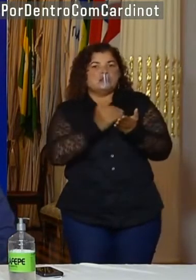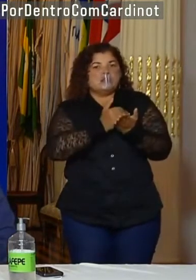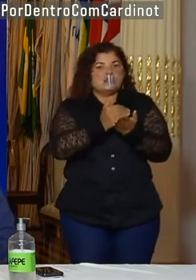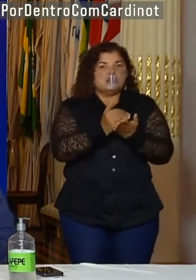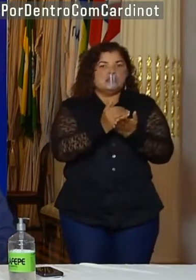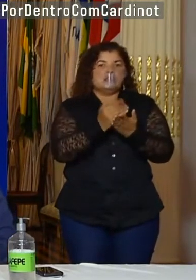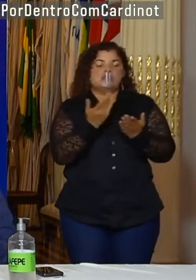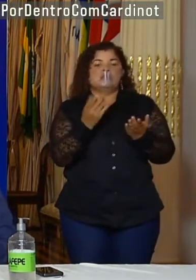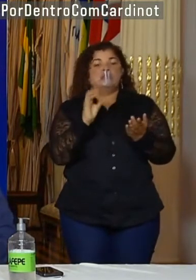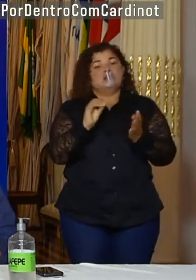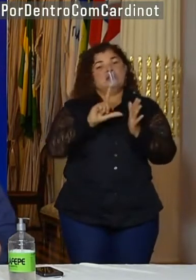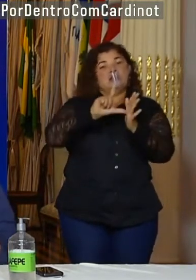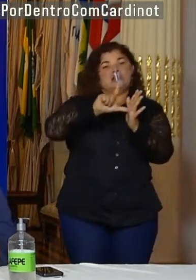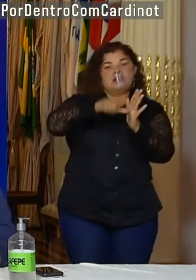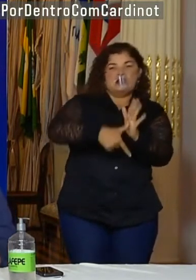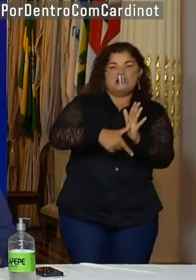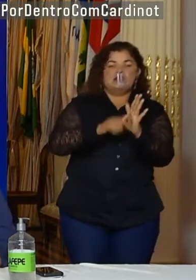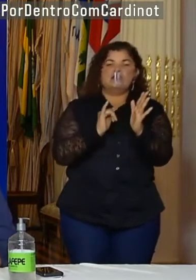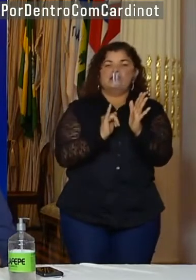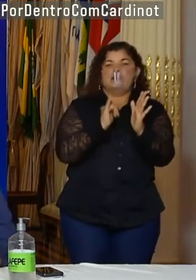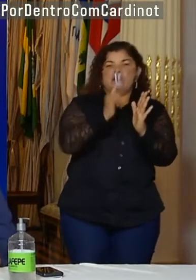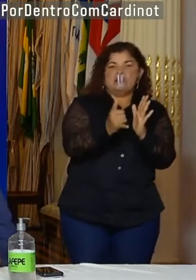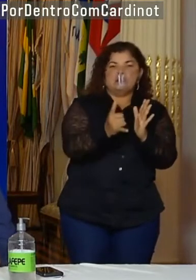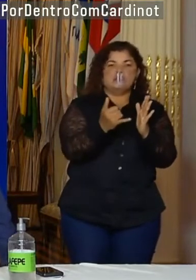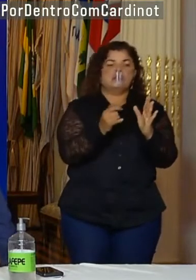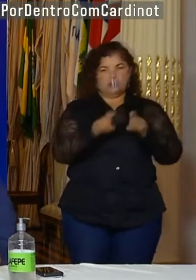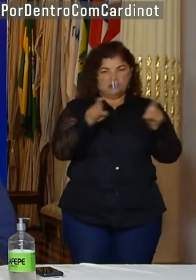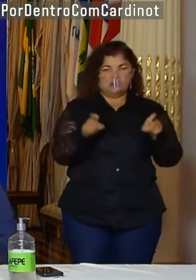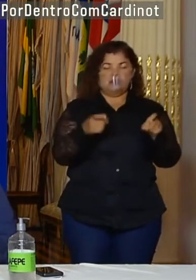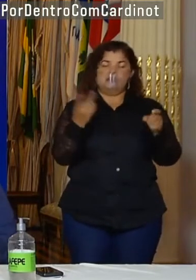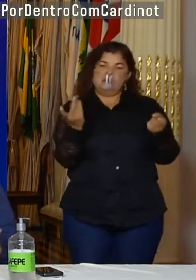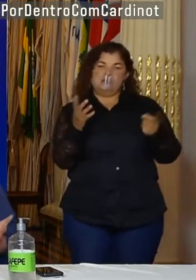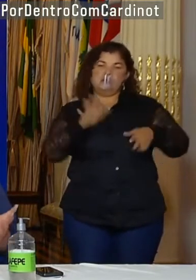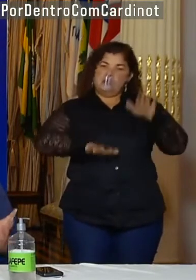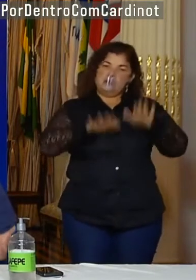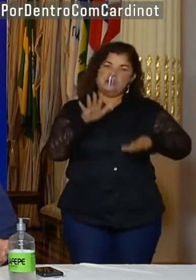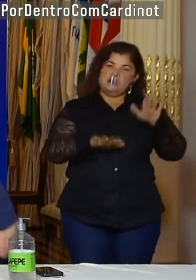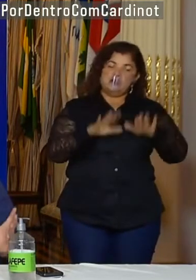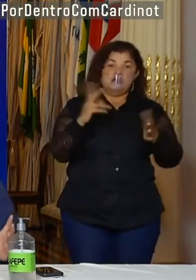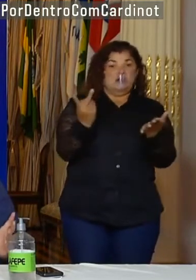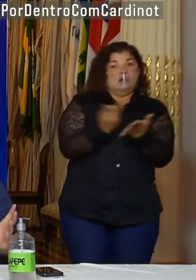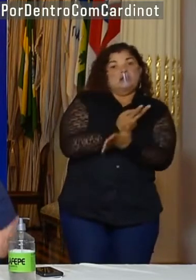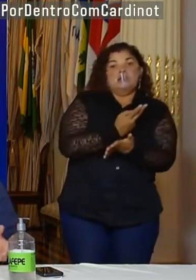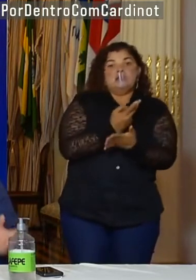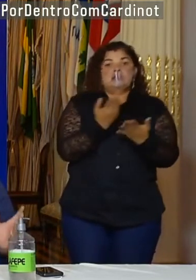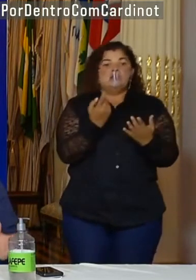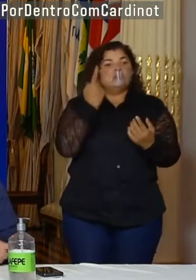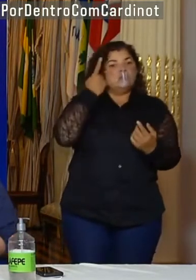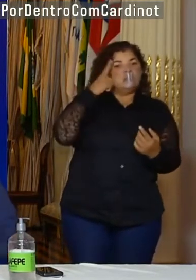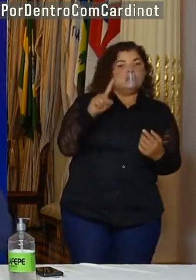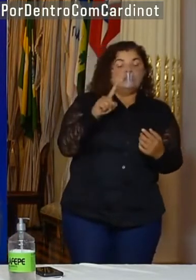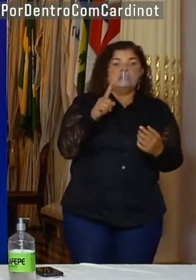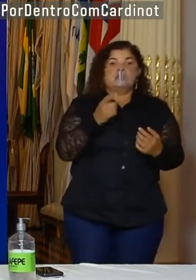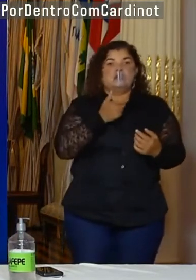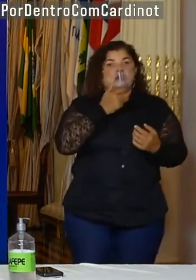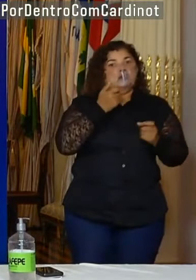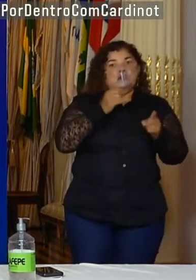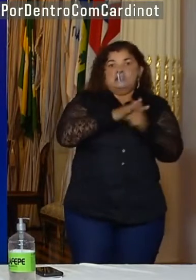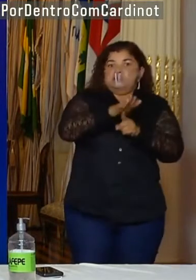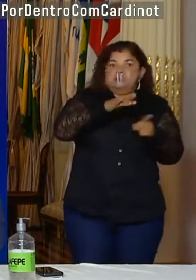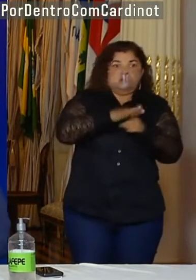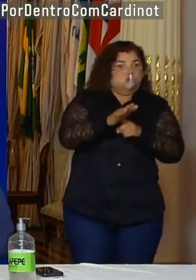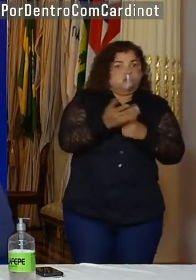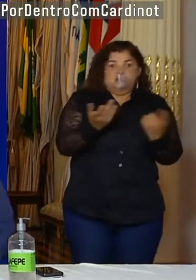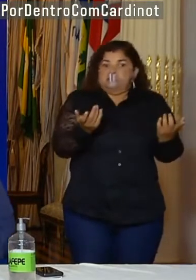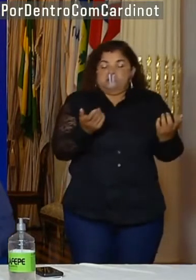retardo na notificação ou na informação por parte dos municípios. Então, muitas vezes, um dia é carregado no